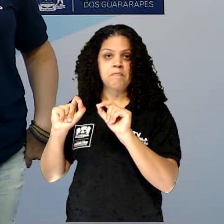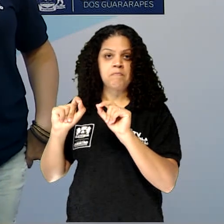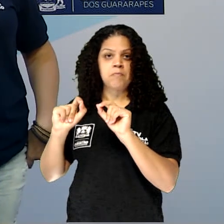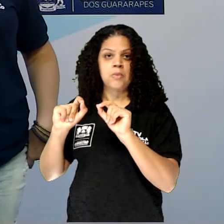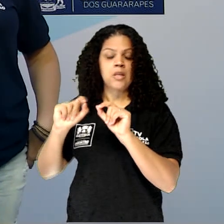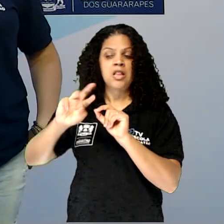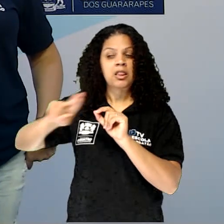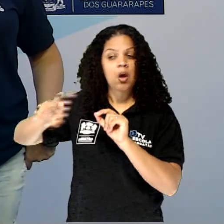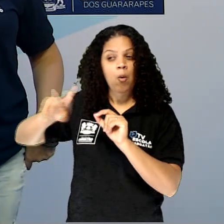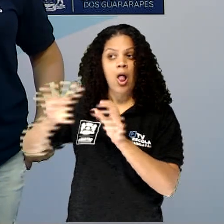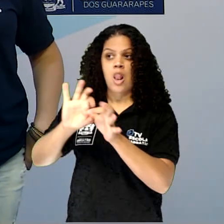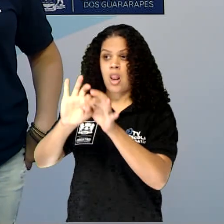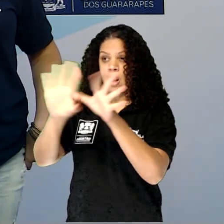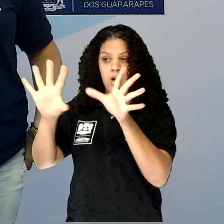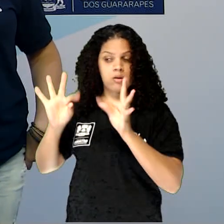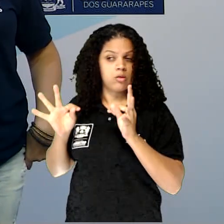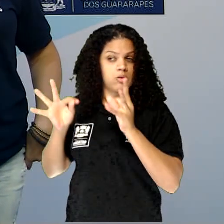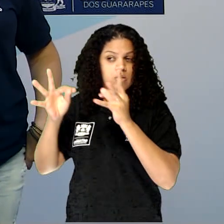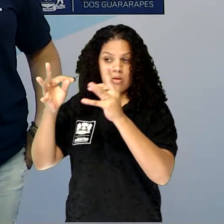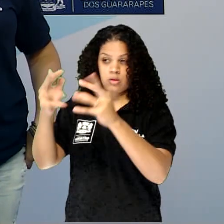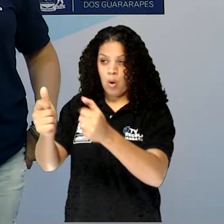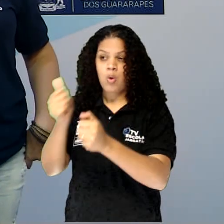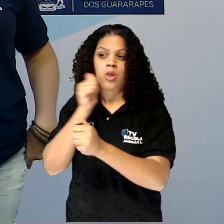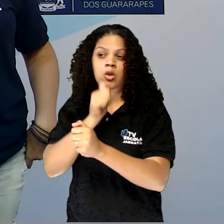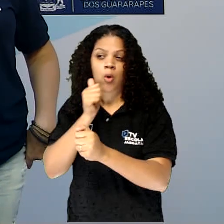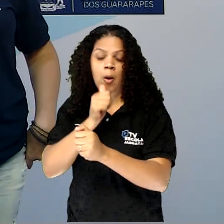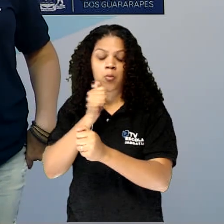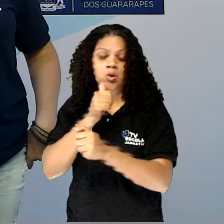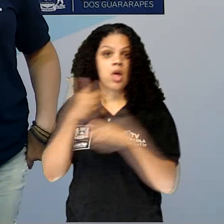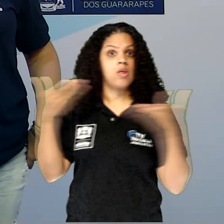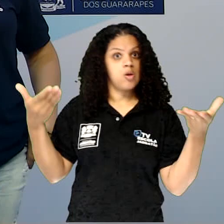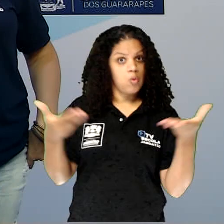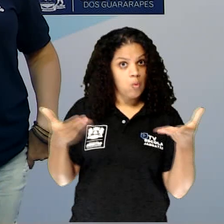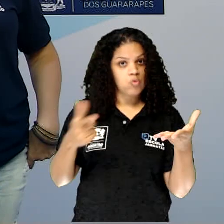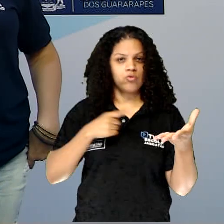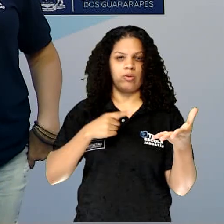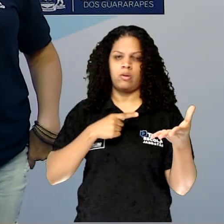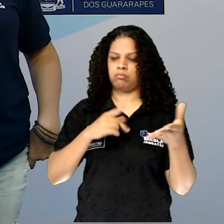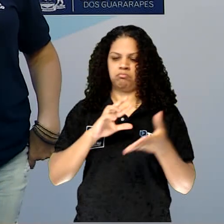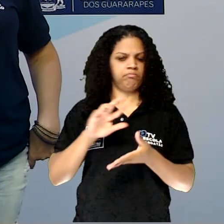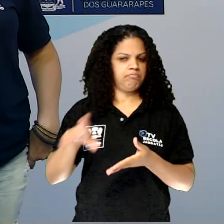toda a liberdade que uma mulher atual, dos dias atuais, tem.